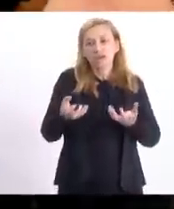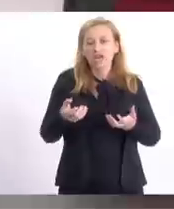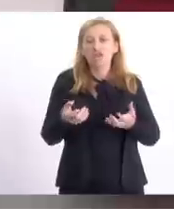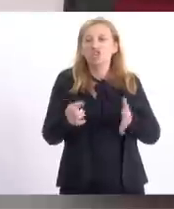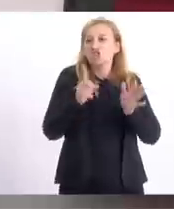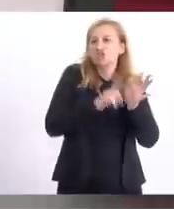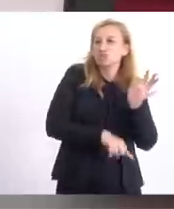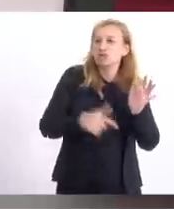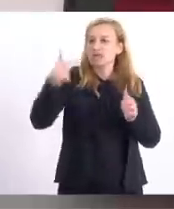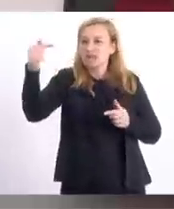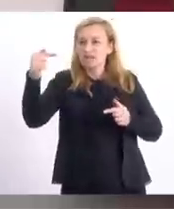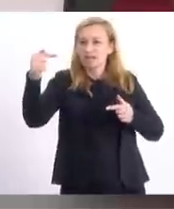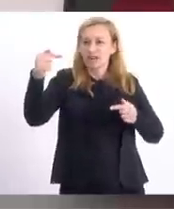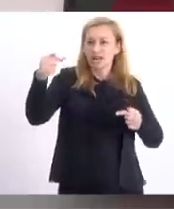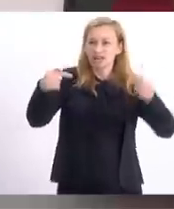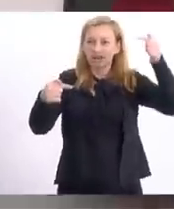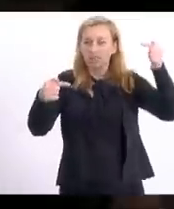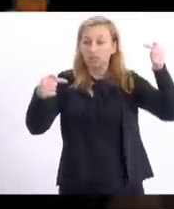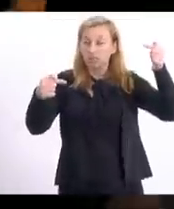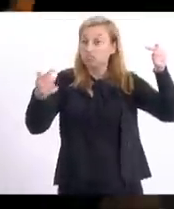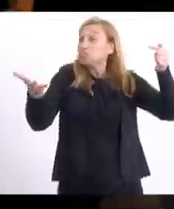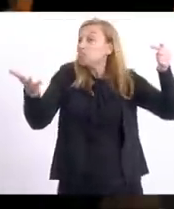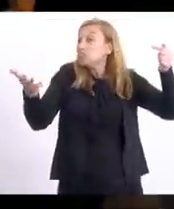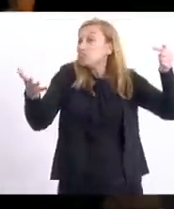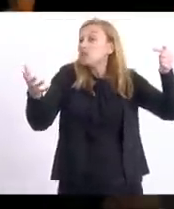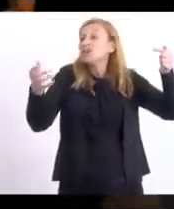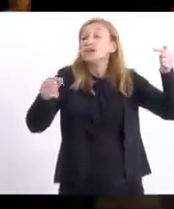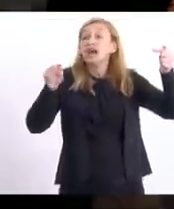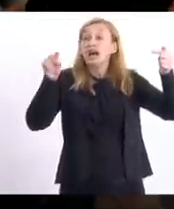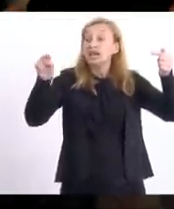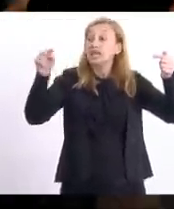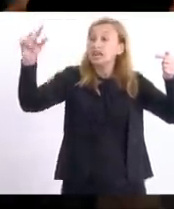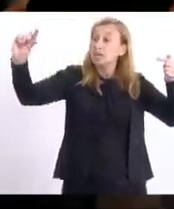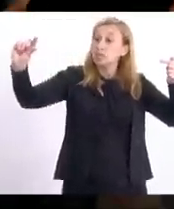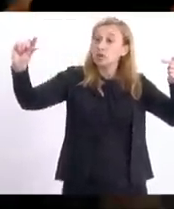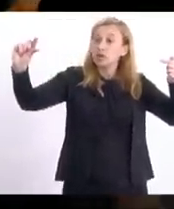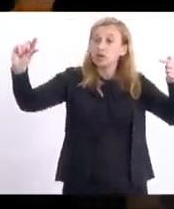cá e 7 para cima. Sim, mas o que tem aqui é pouquinho. O que